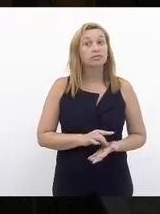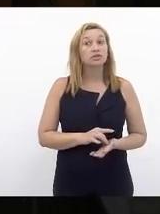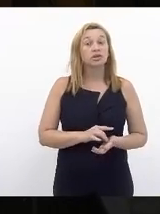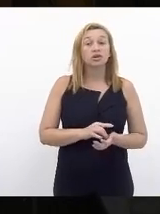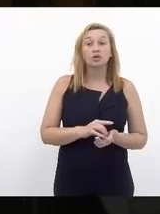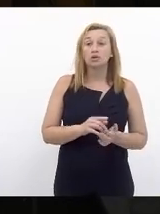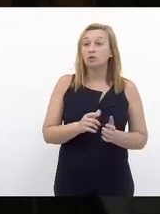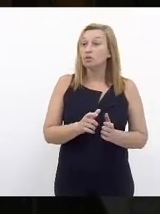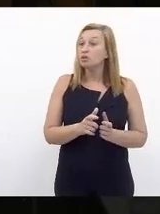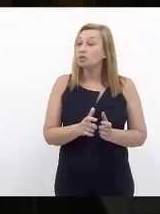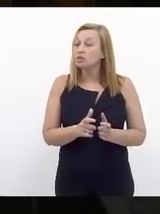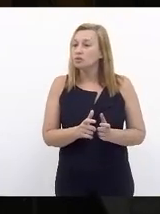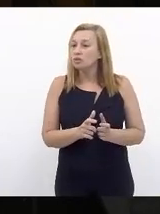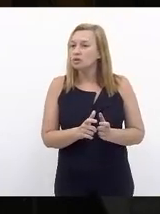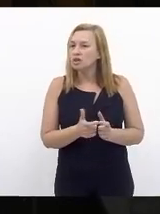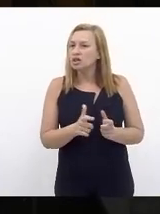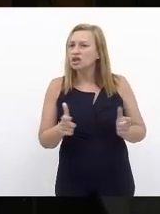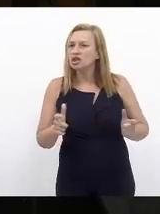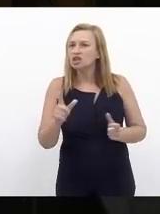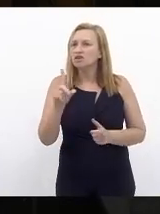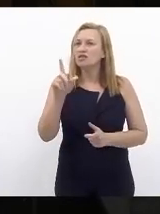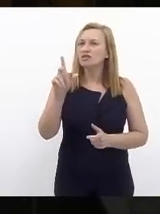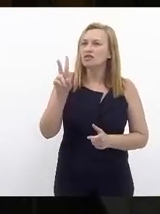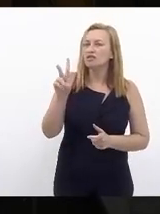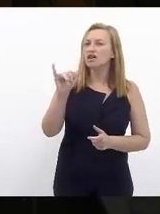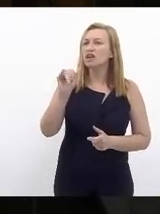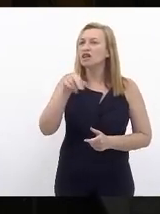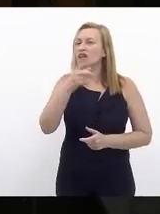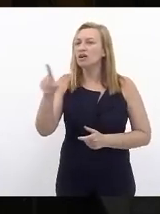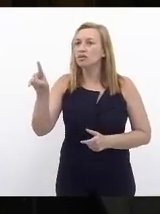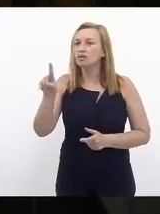vilão nesse meio do caminho, que são essas